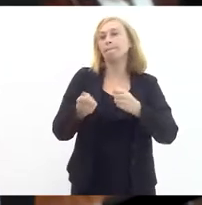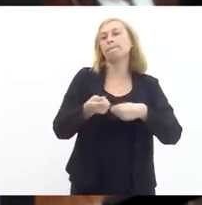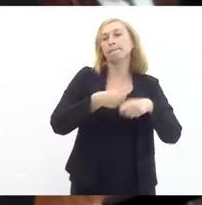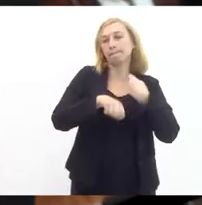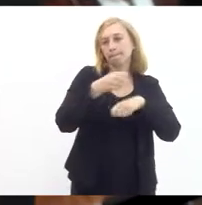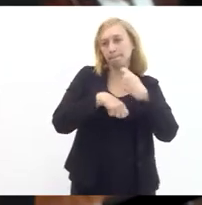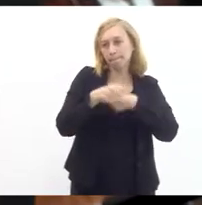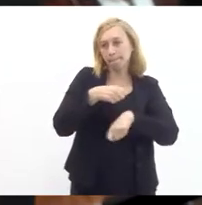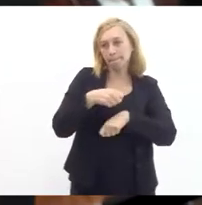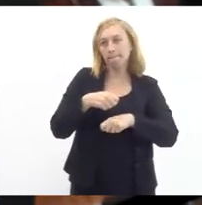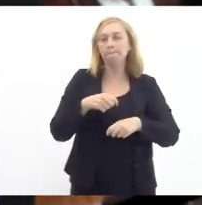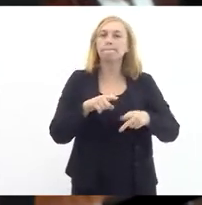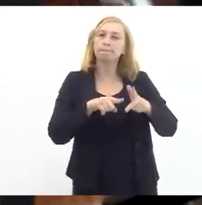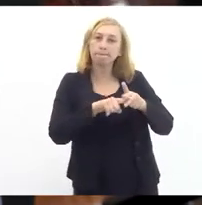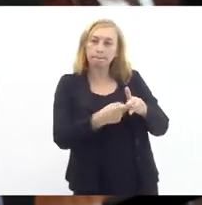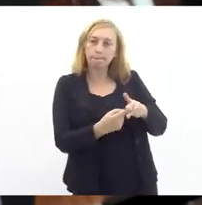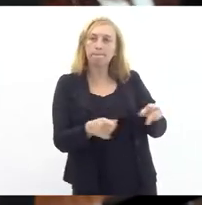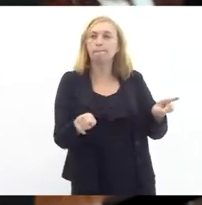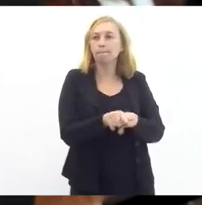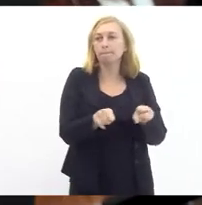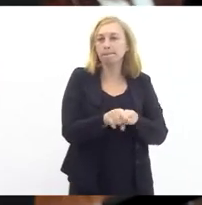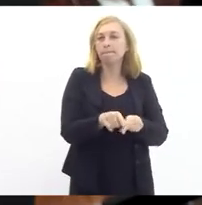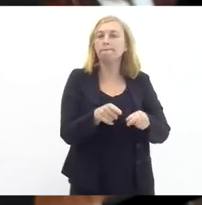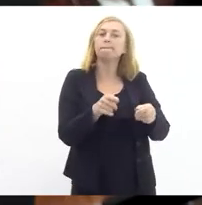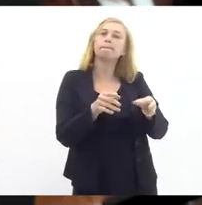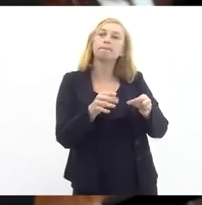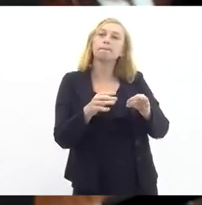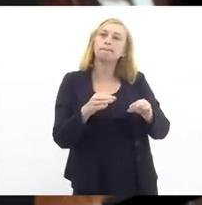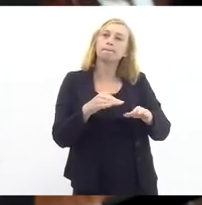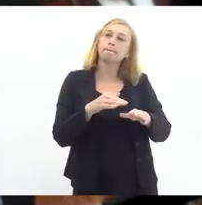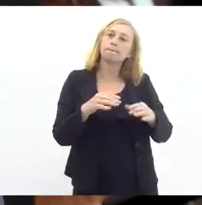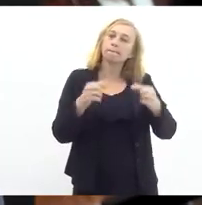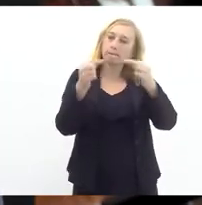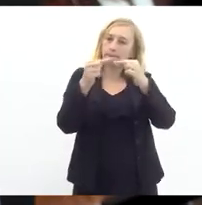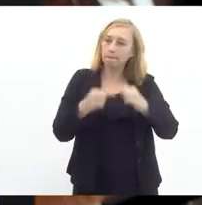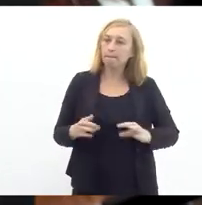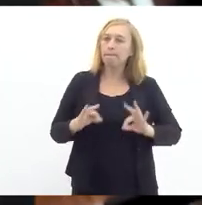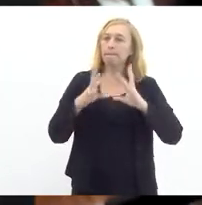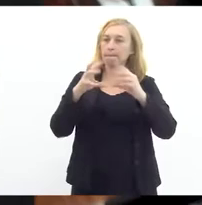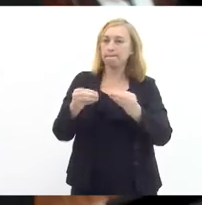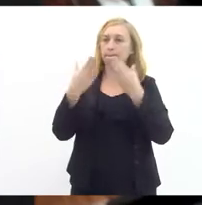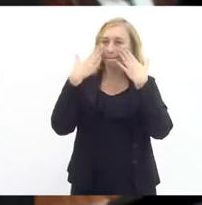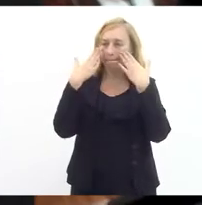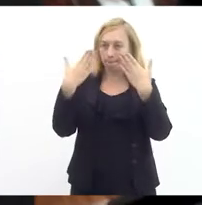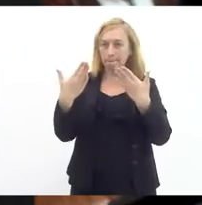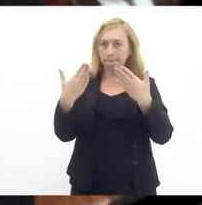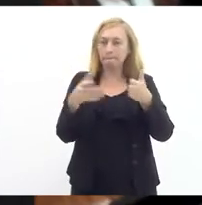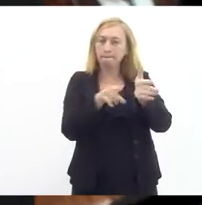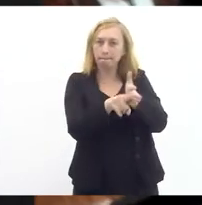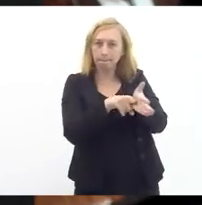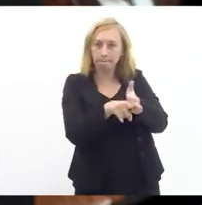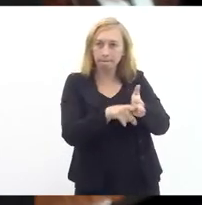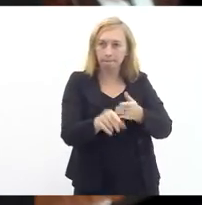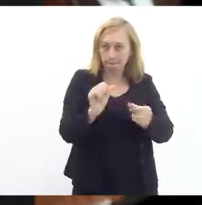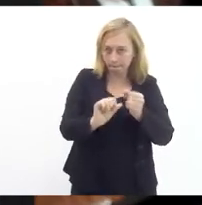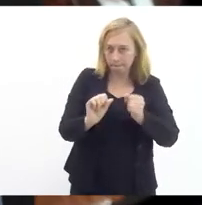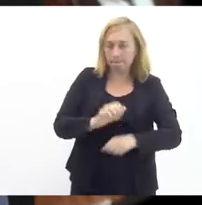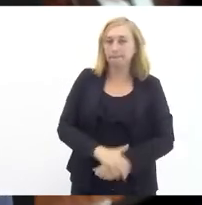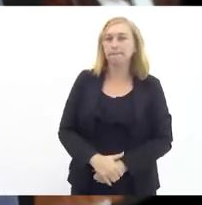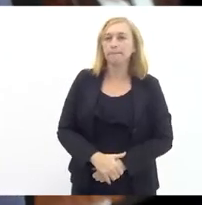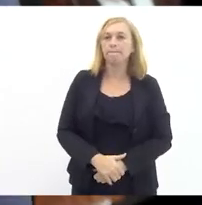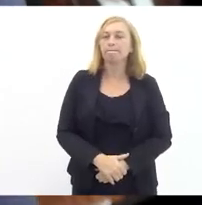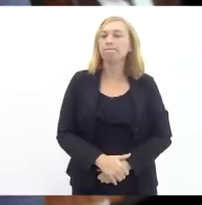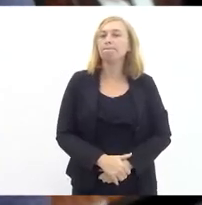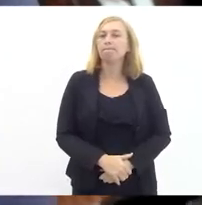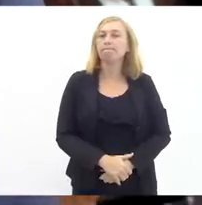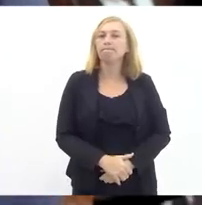processo regulatório, de acordo com os relatórios apresentados nas vistorias que são realizadas. No